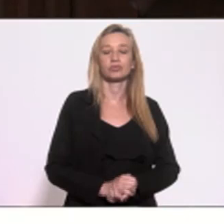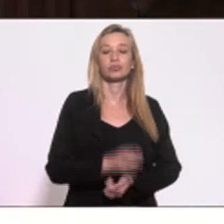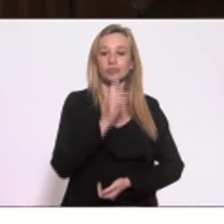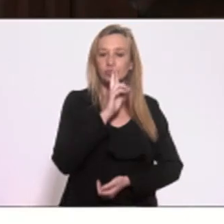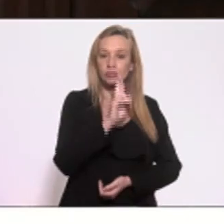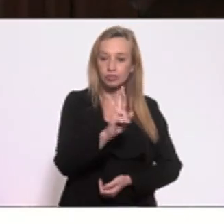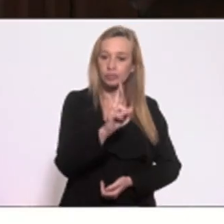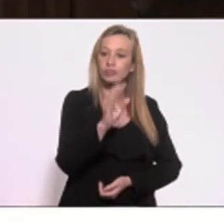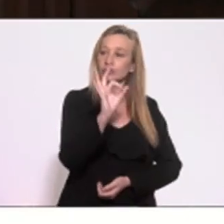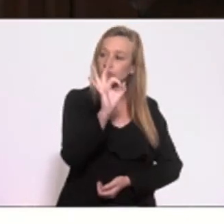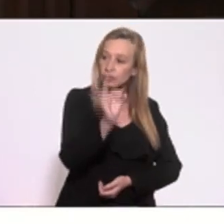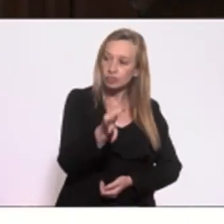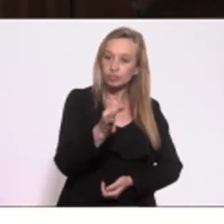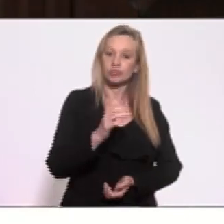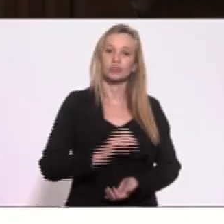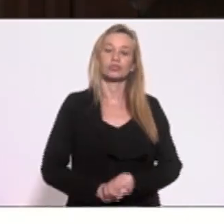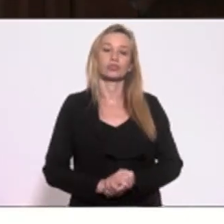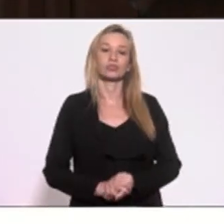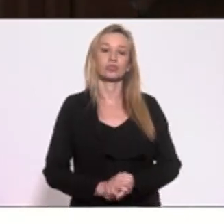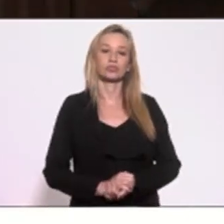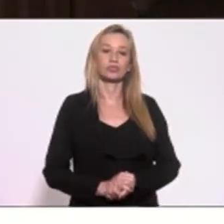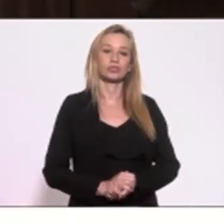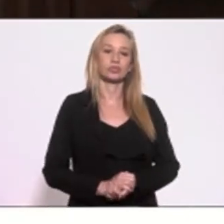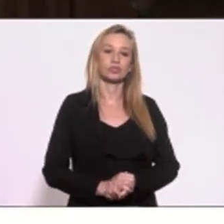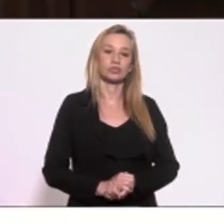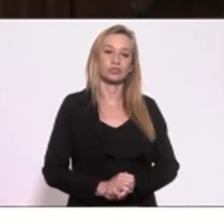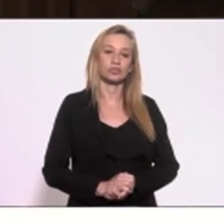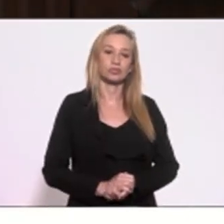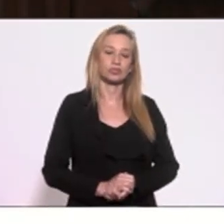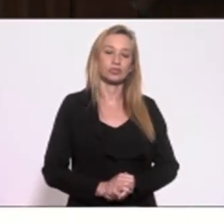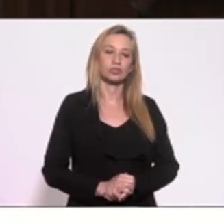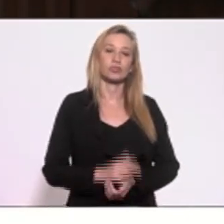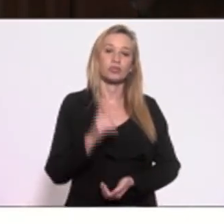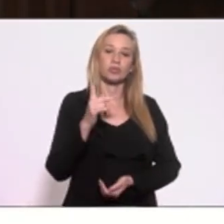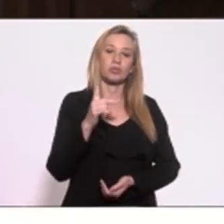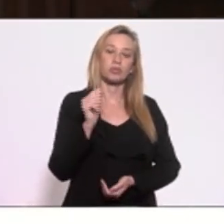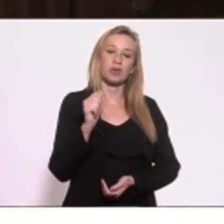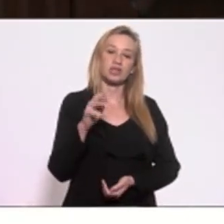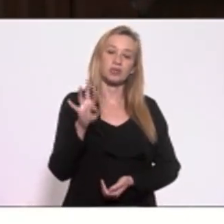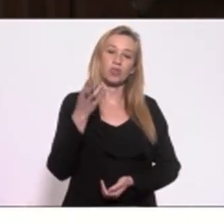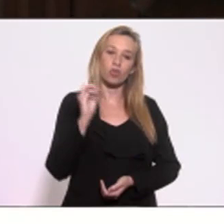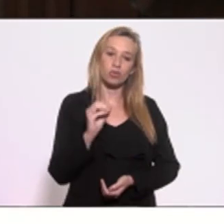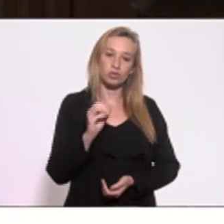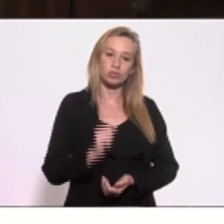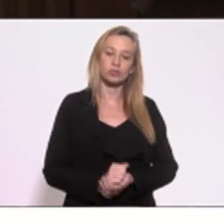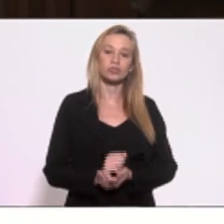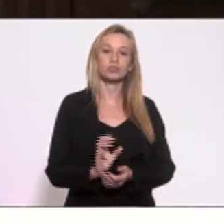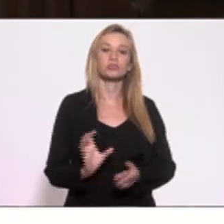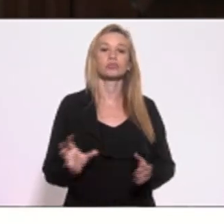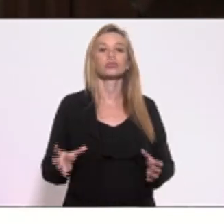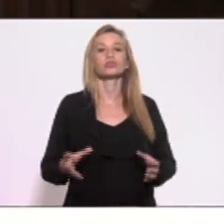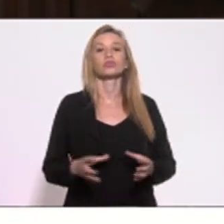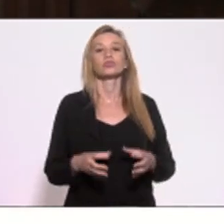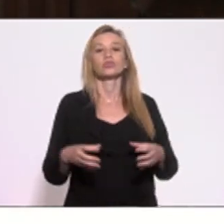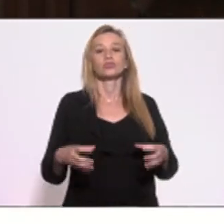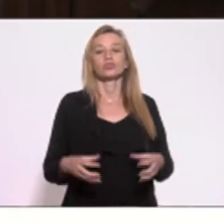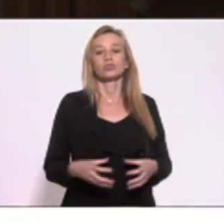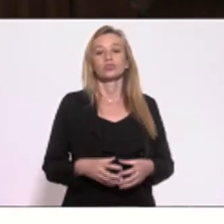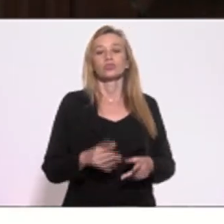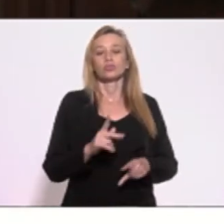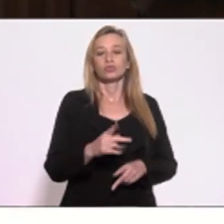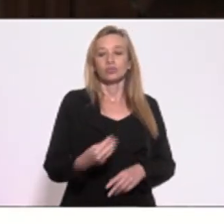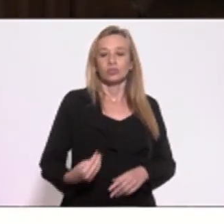Responder positivamente a um patrimônio da comunidade